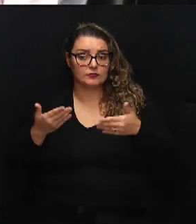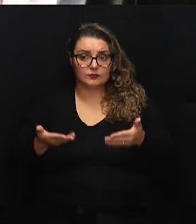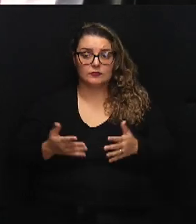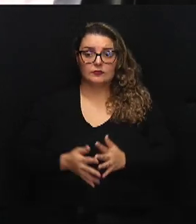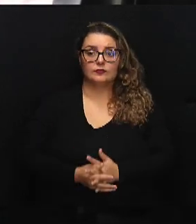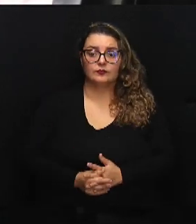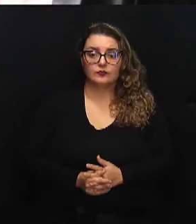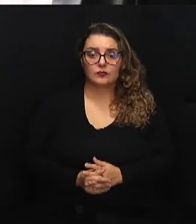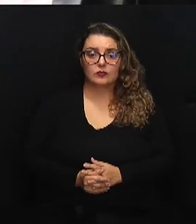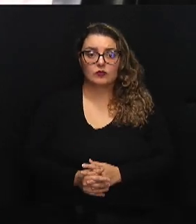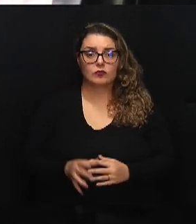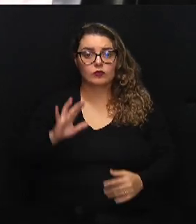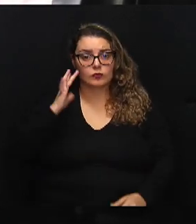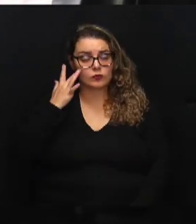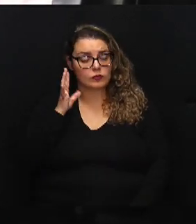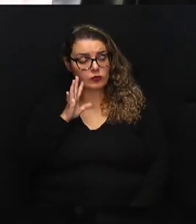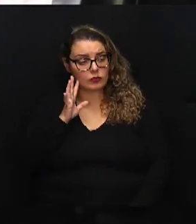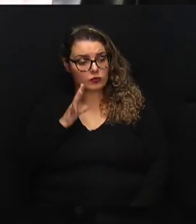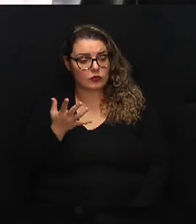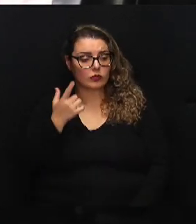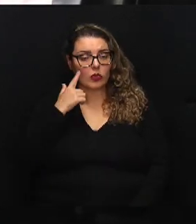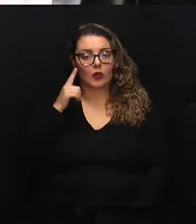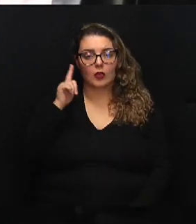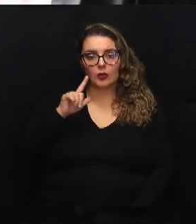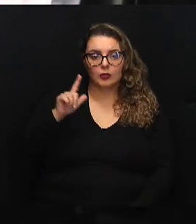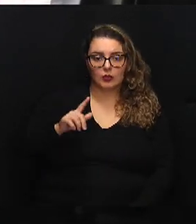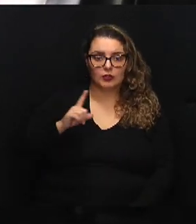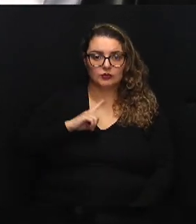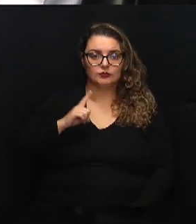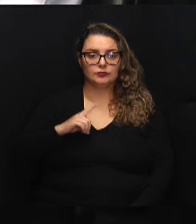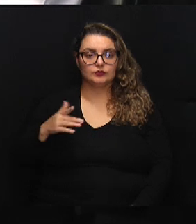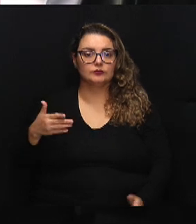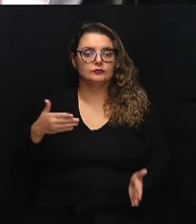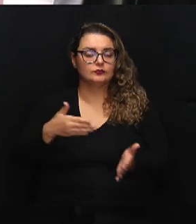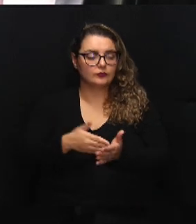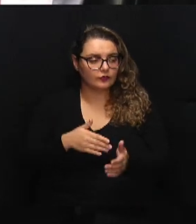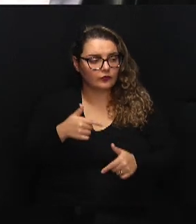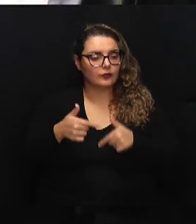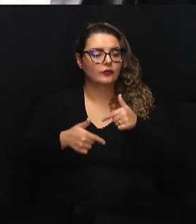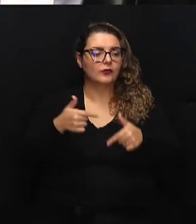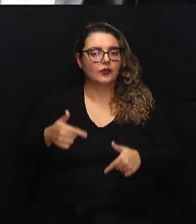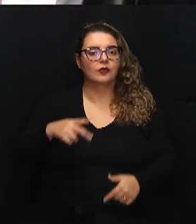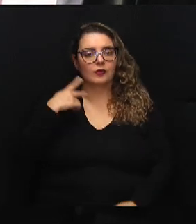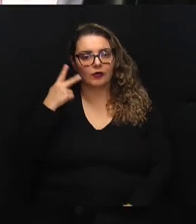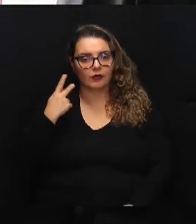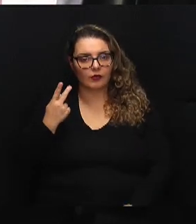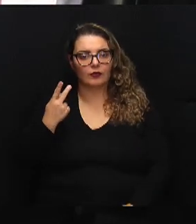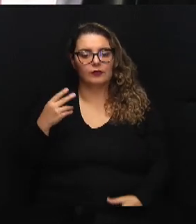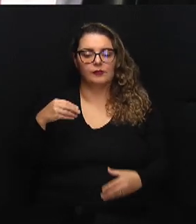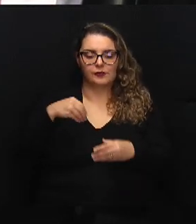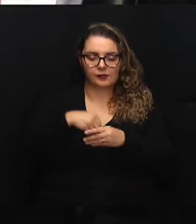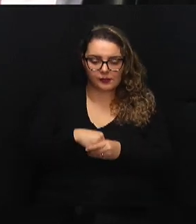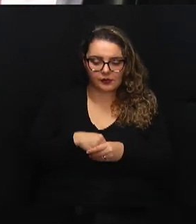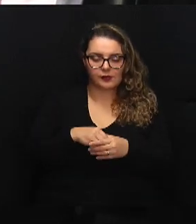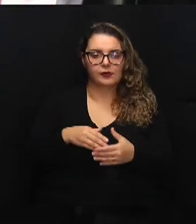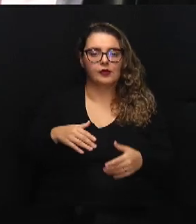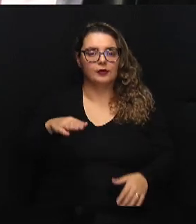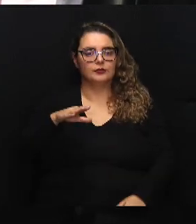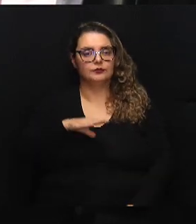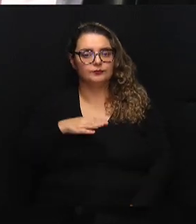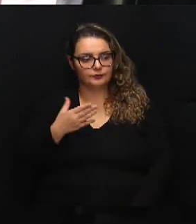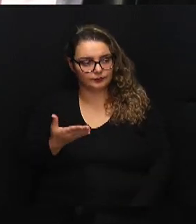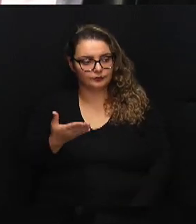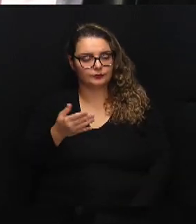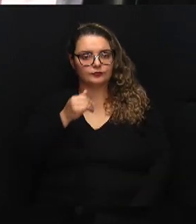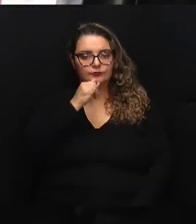eu acho legal também essa questão de que, claro, existe uma limitação do trabalho do vereador que é dentro do município, mas você,